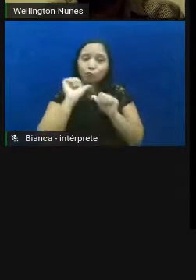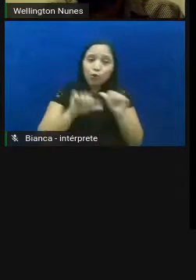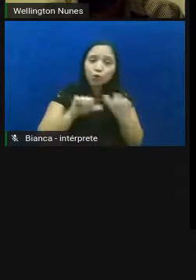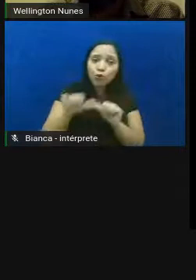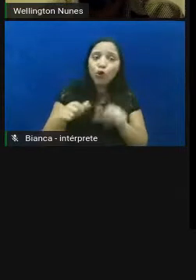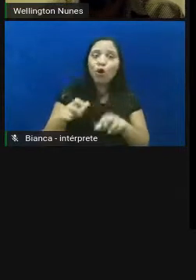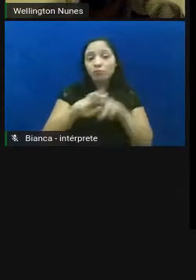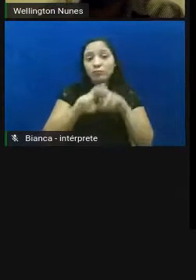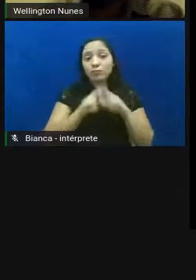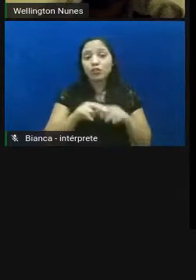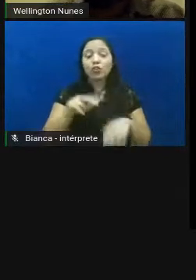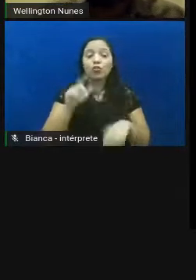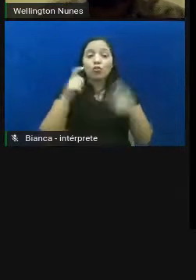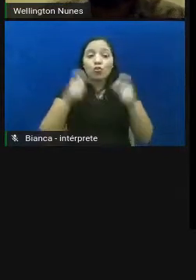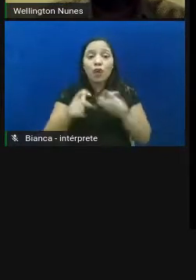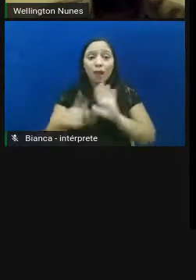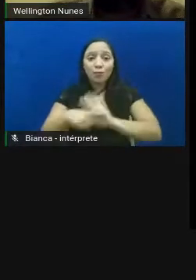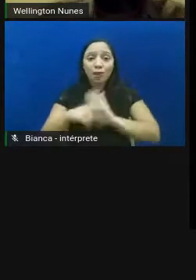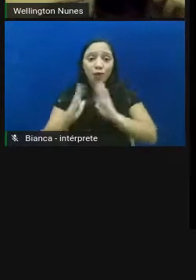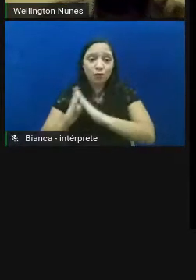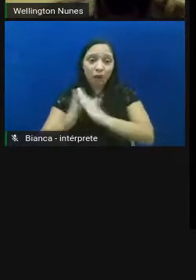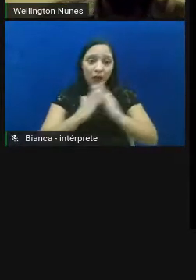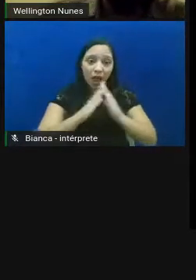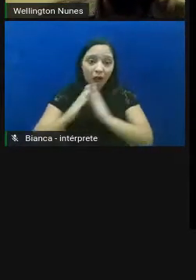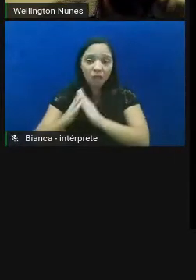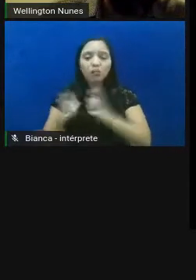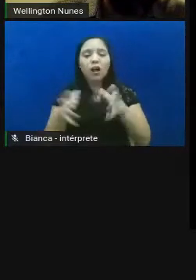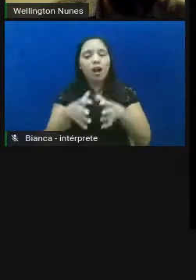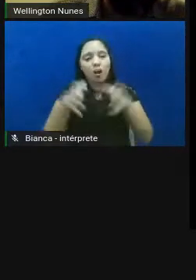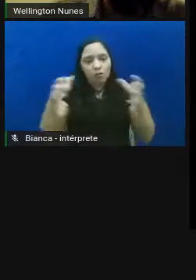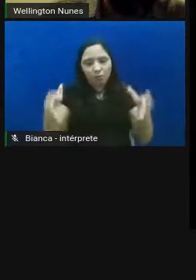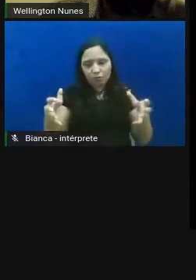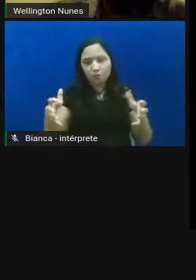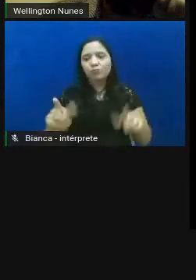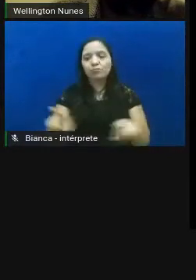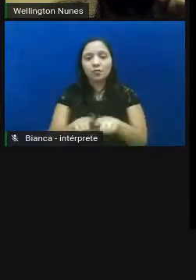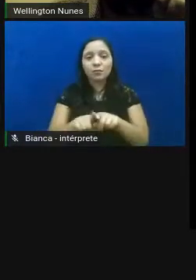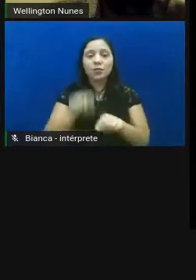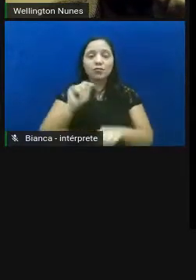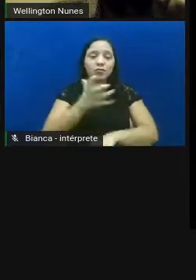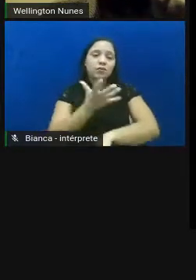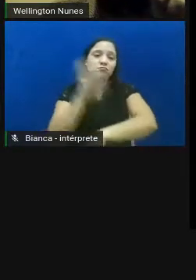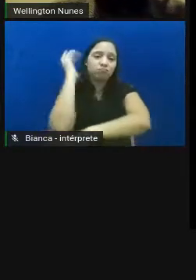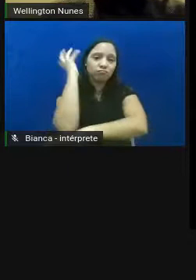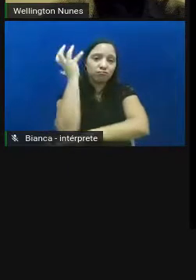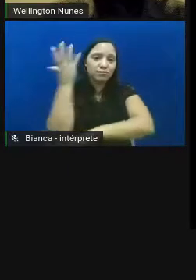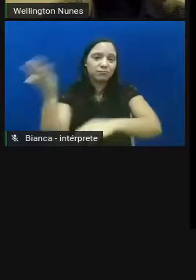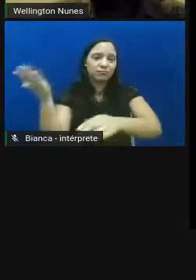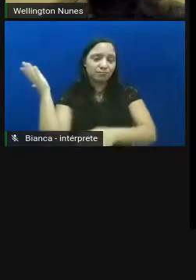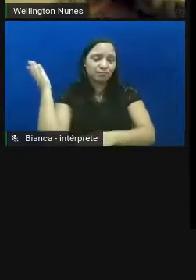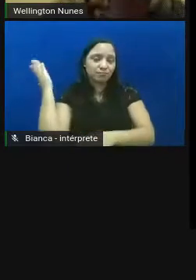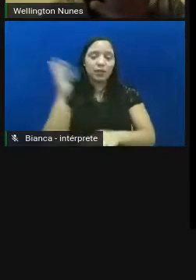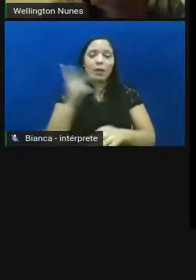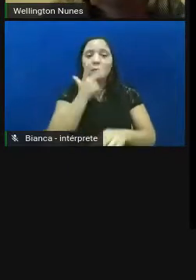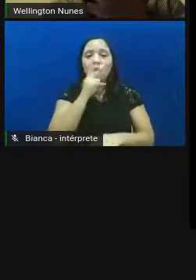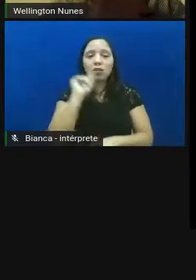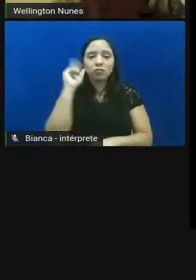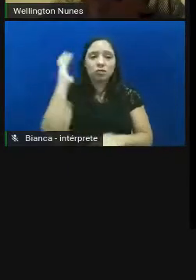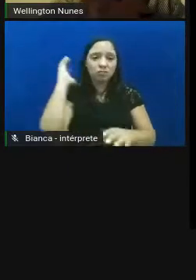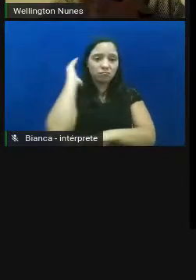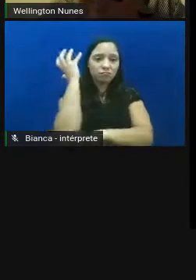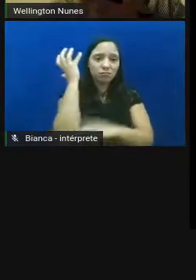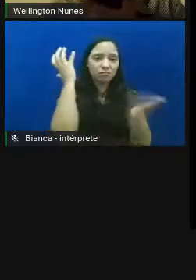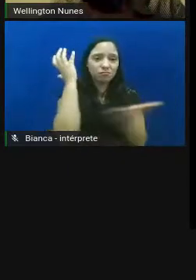urbanas e diferença, né, do desmatamento aumentando e diminuindo a áreas